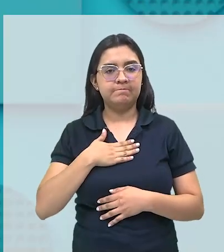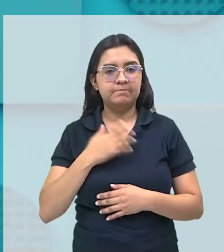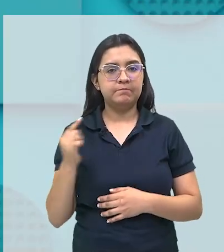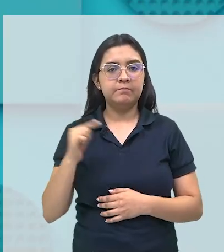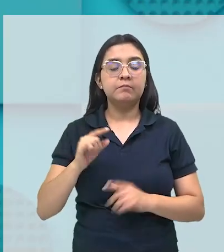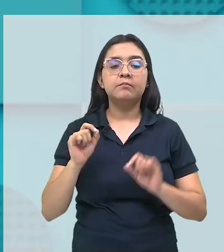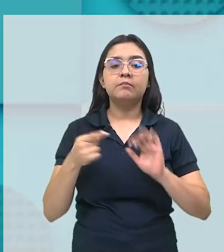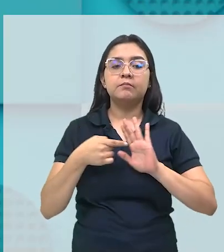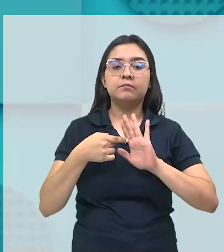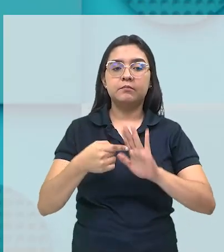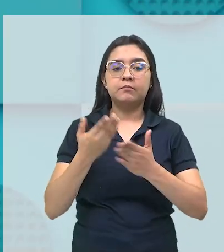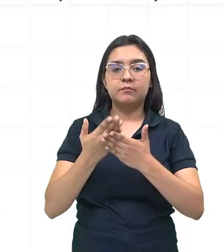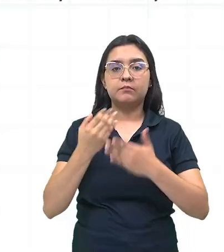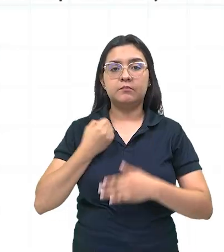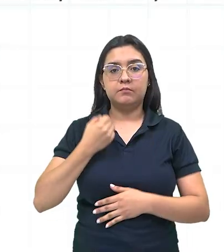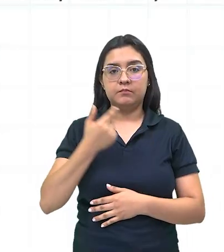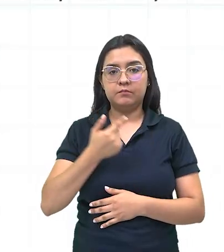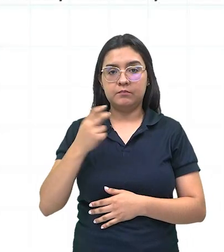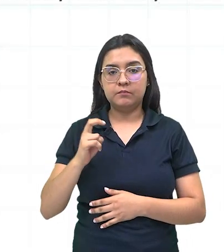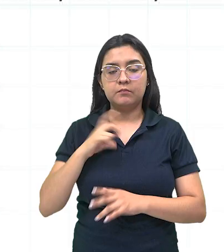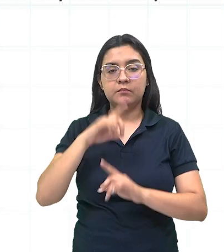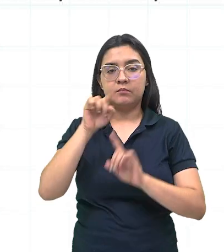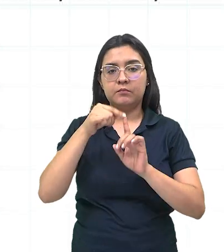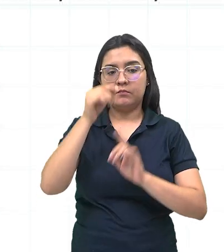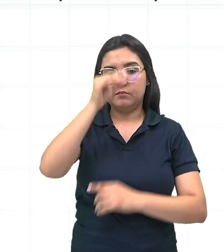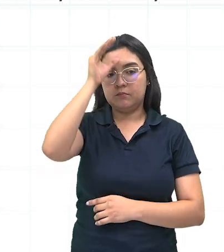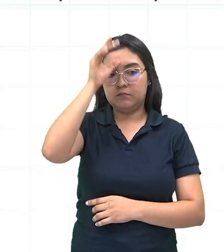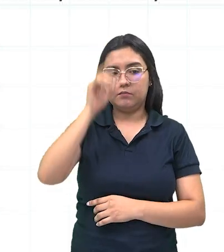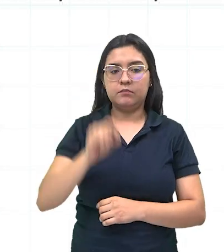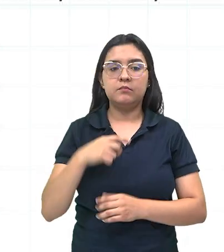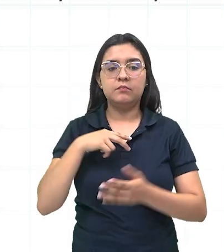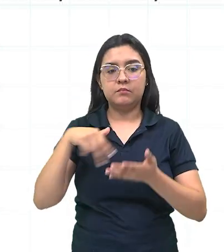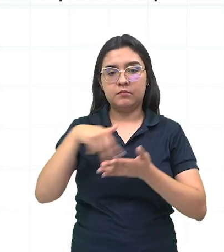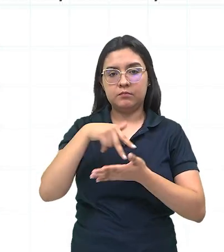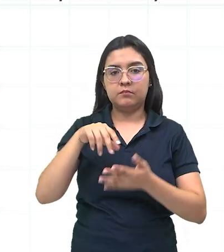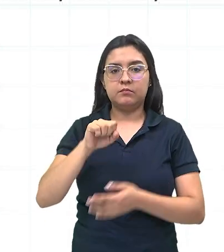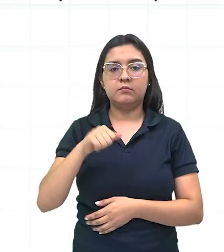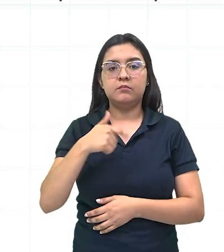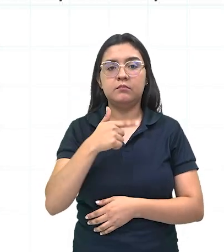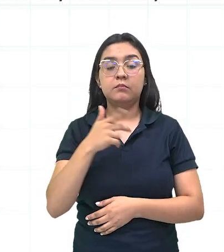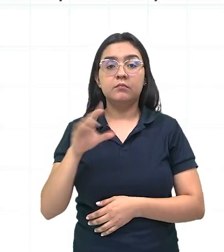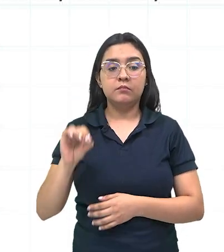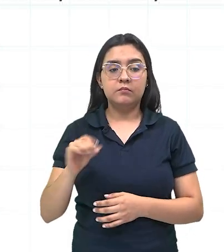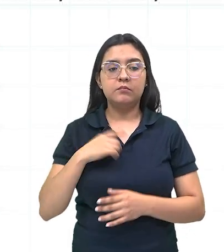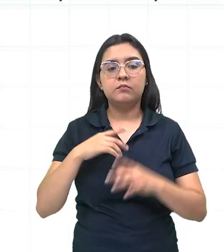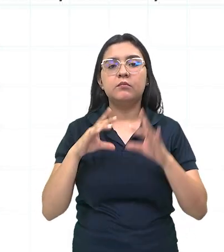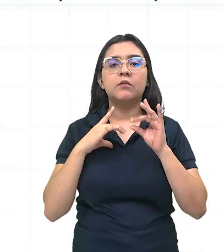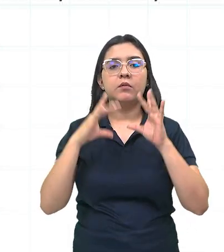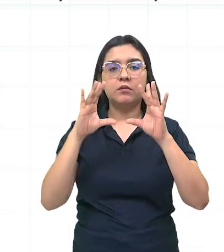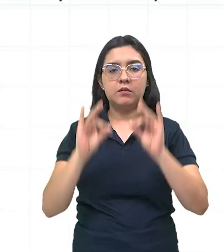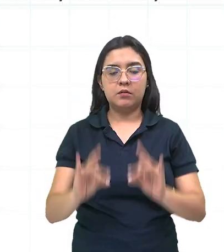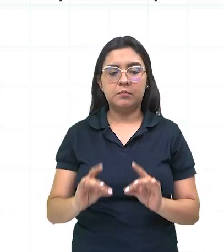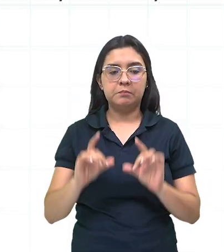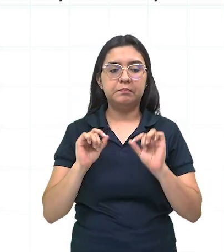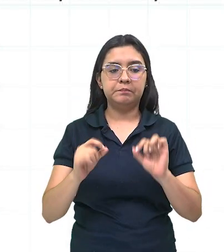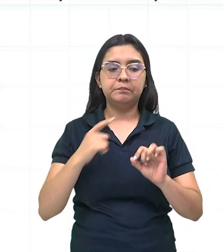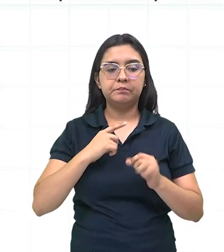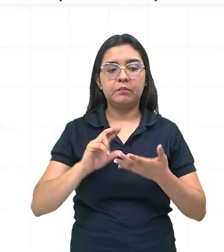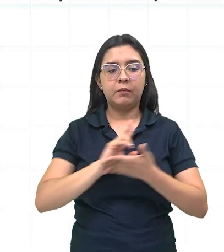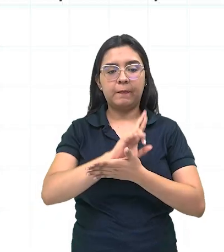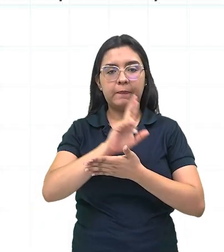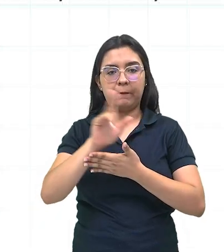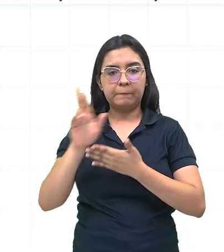vocês a aula de número 25, objeto do conhecimento, danças de salão, detalhamento, soltinhos, samba